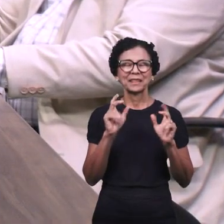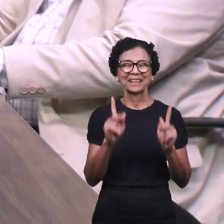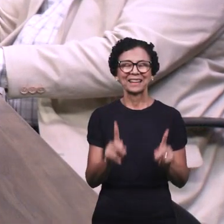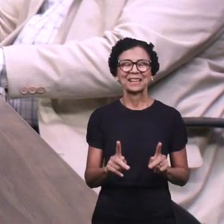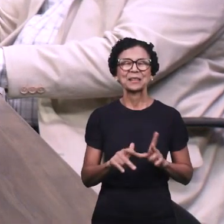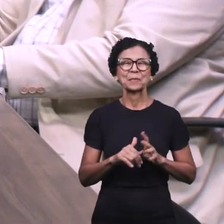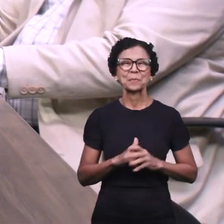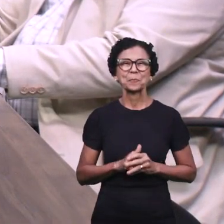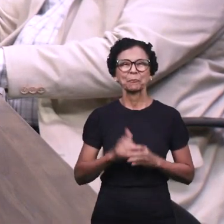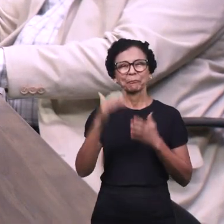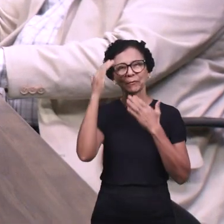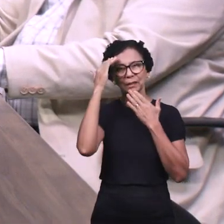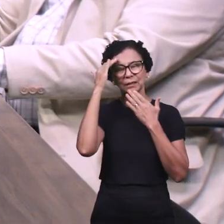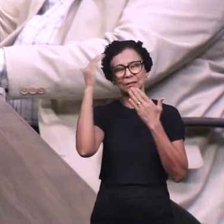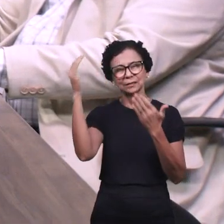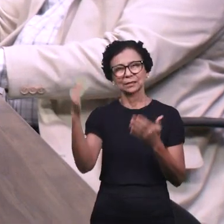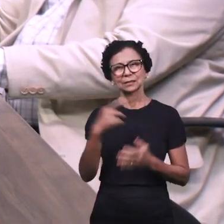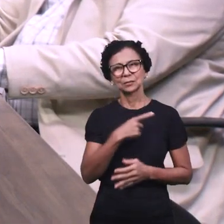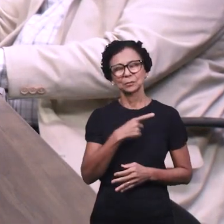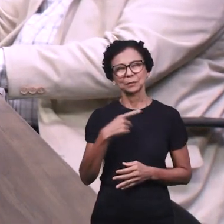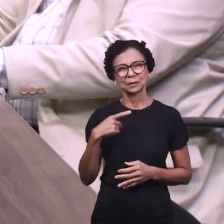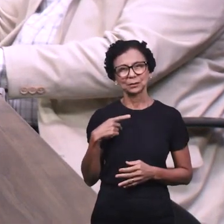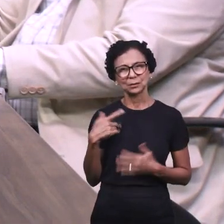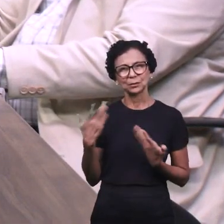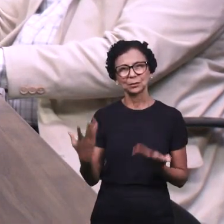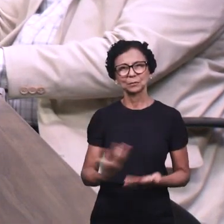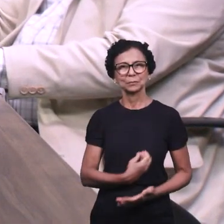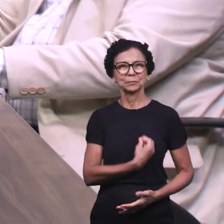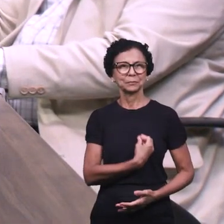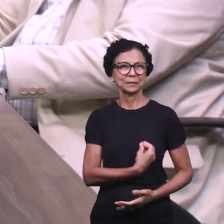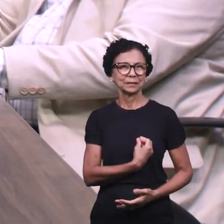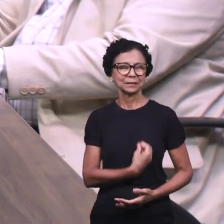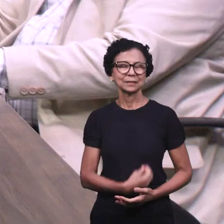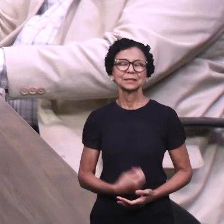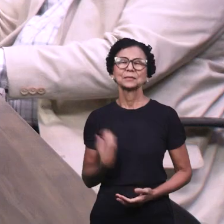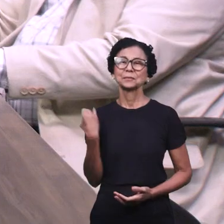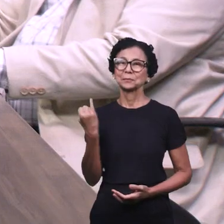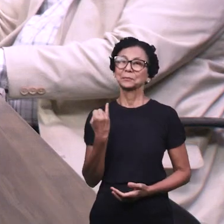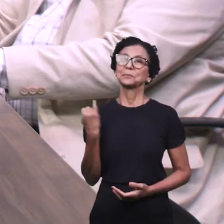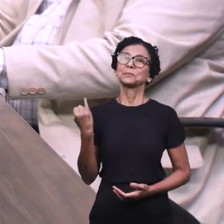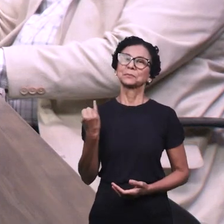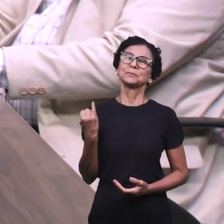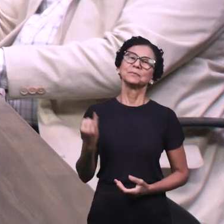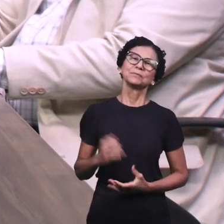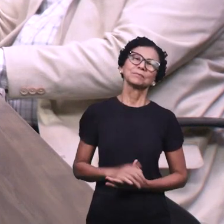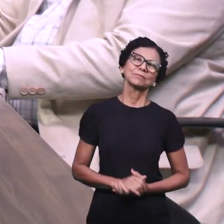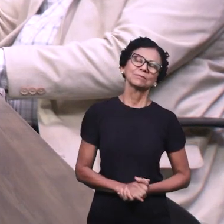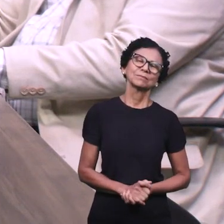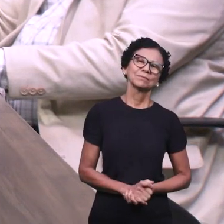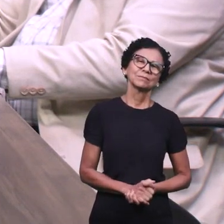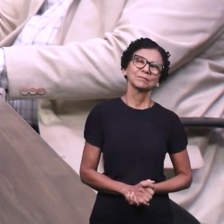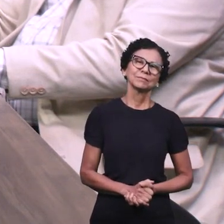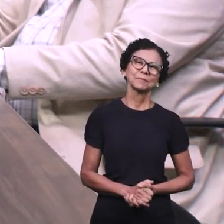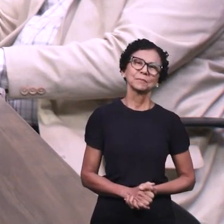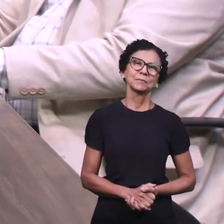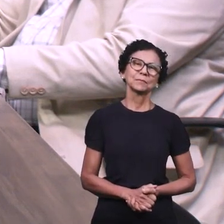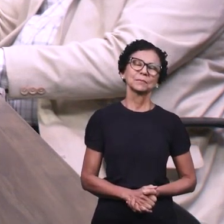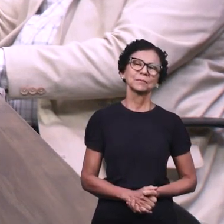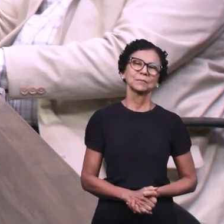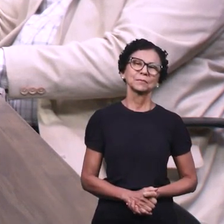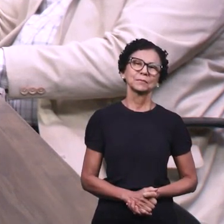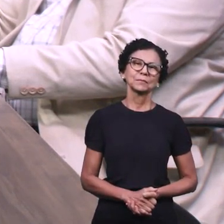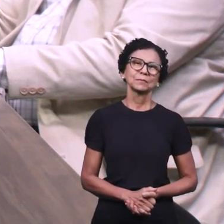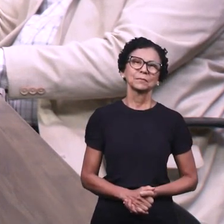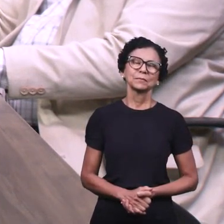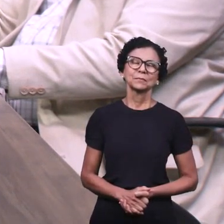queria agradecer o pastor Wellington pela participação, né? Foi muito importante a colaboração do pastor a